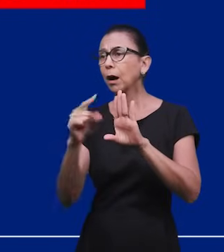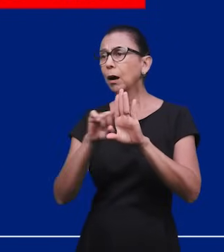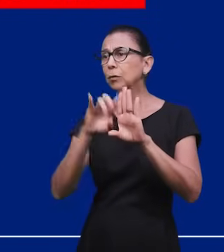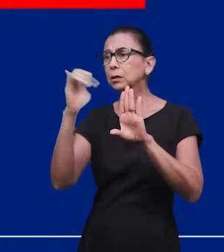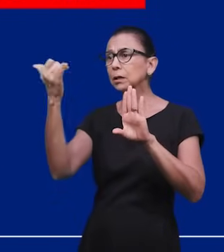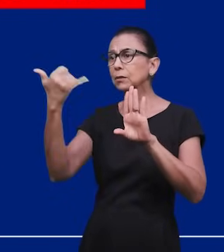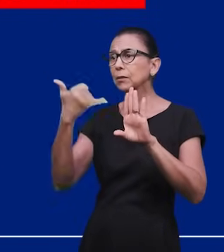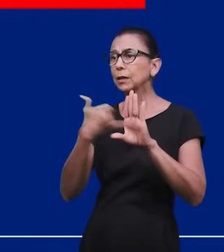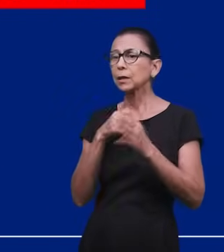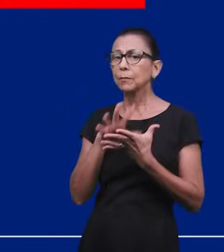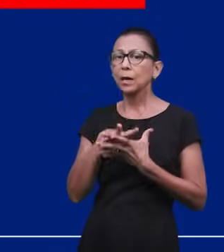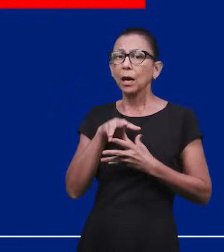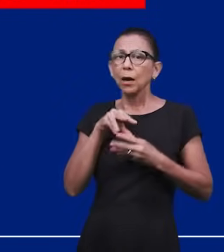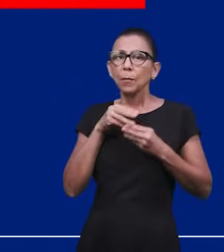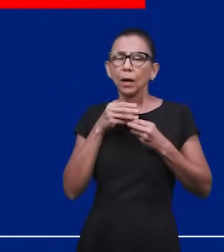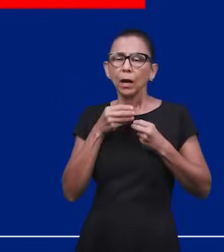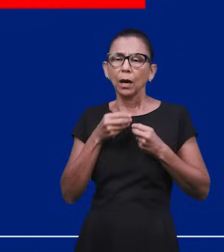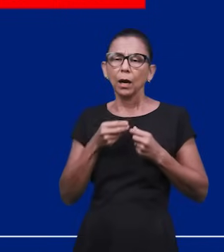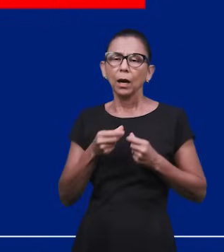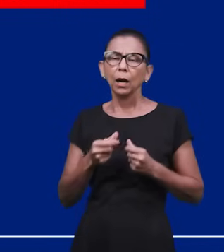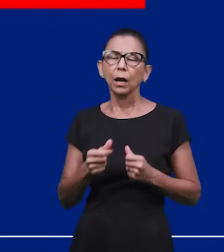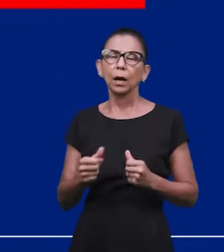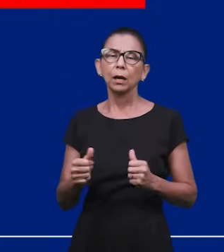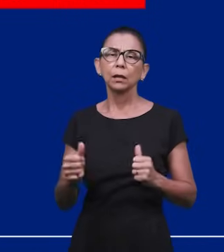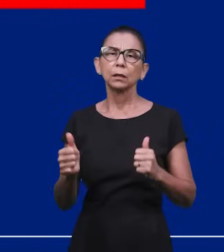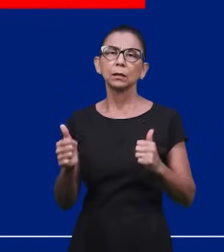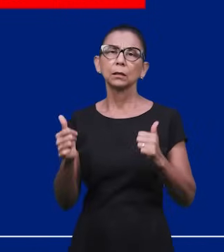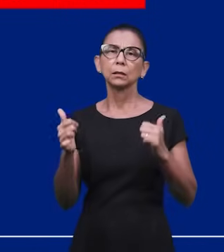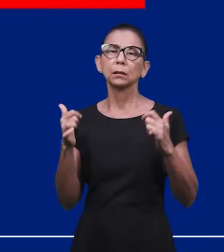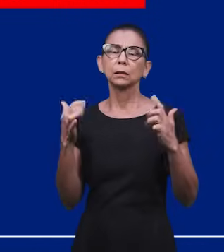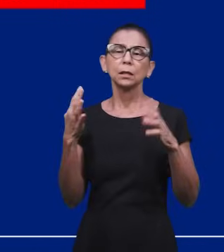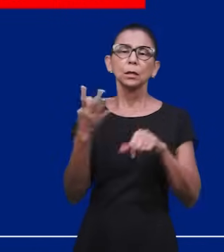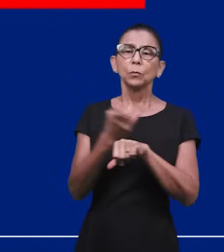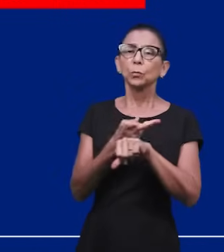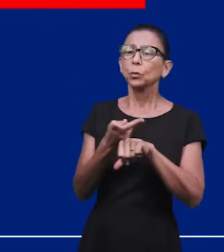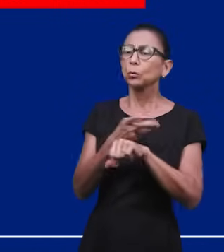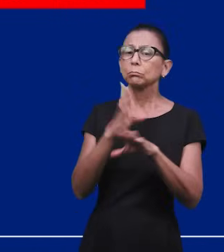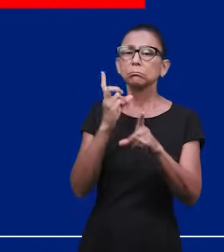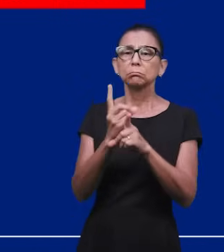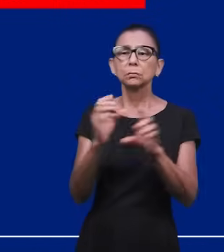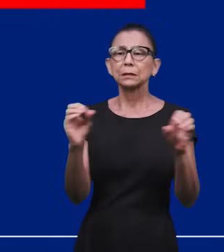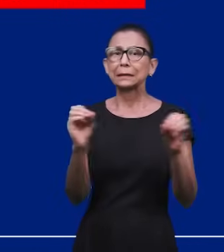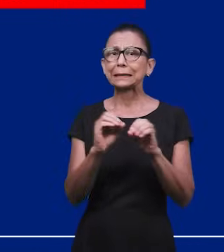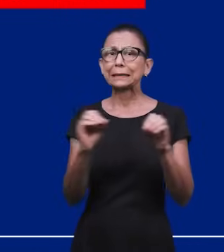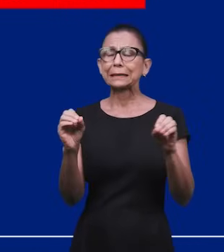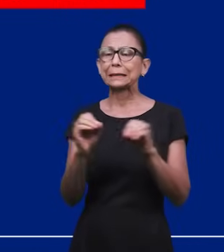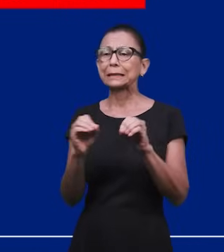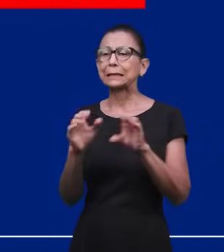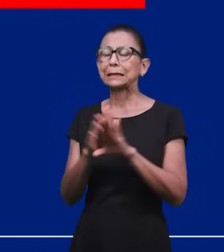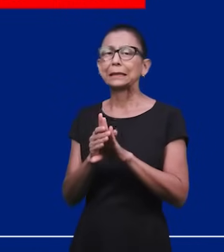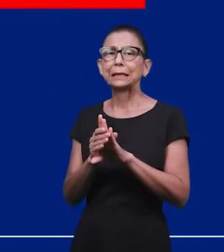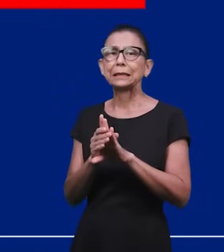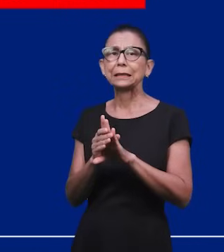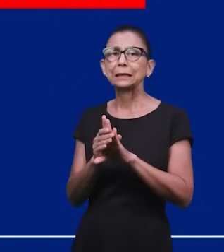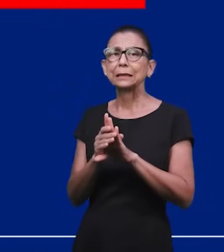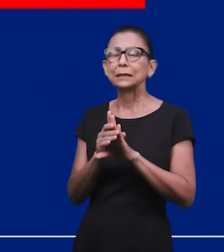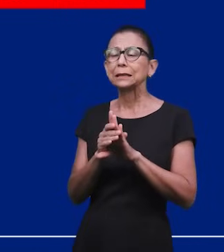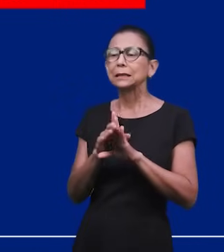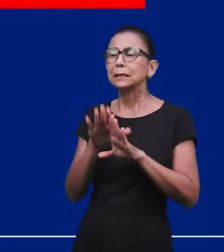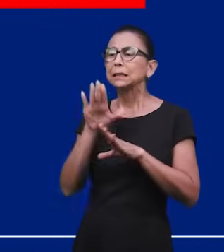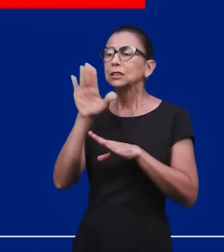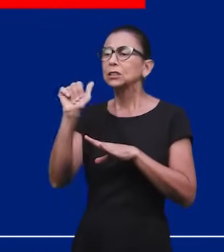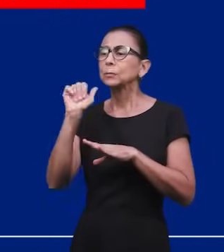não o achei. Chamei-o e não me respondeu. Interessante que